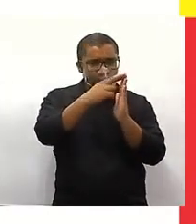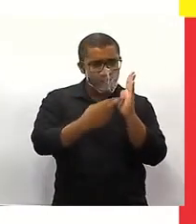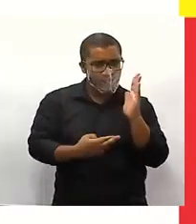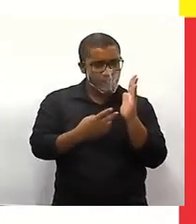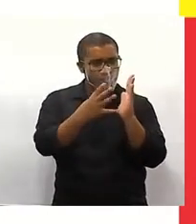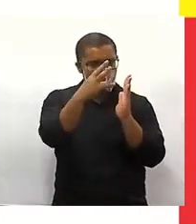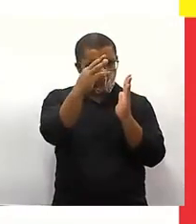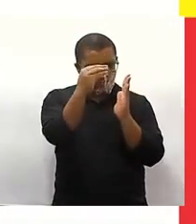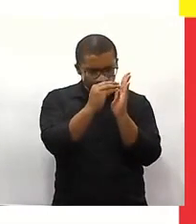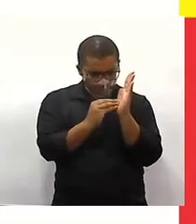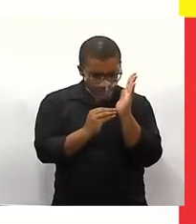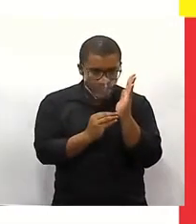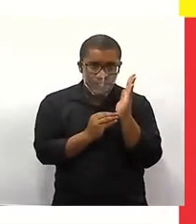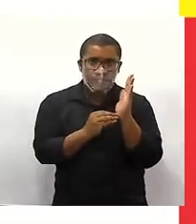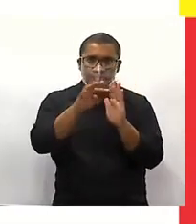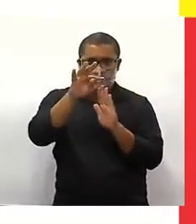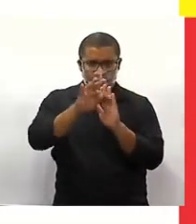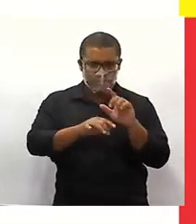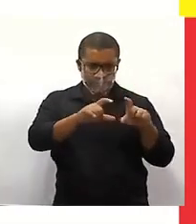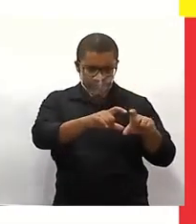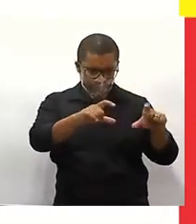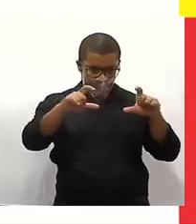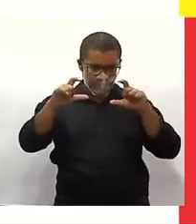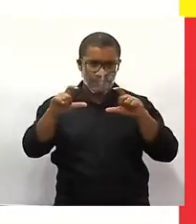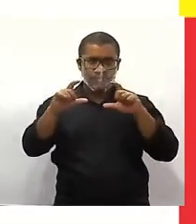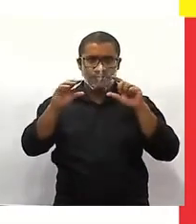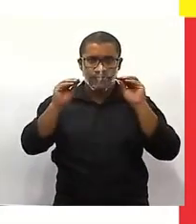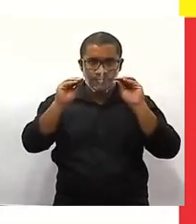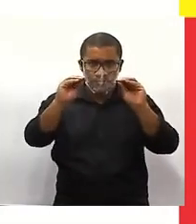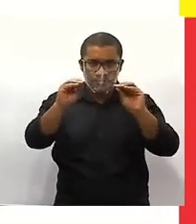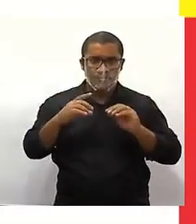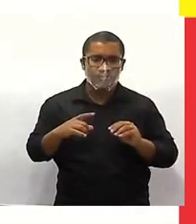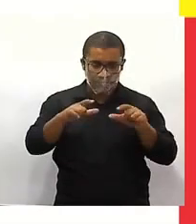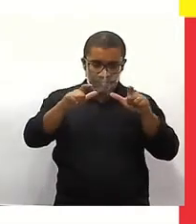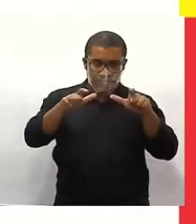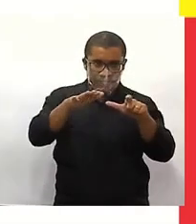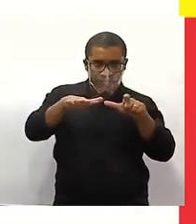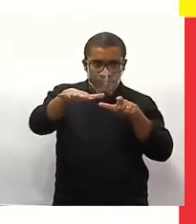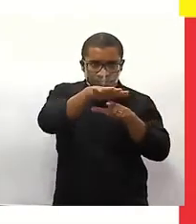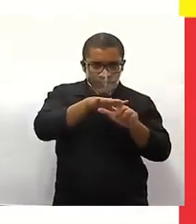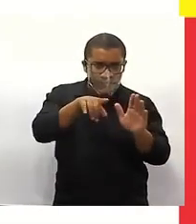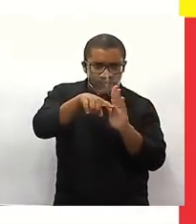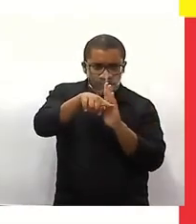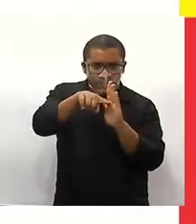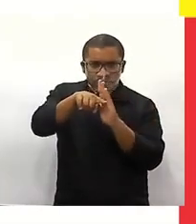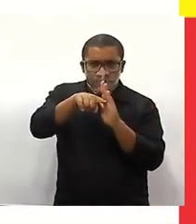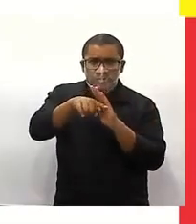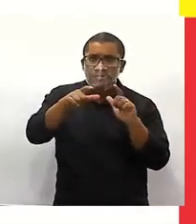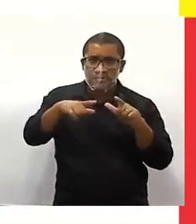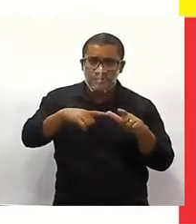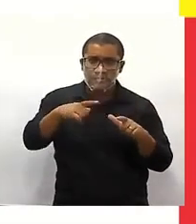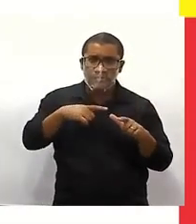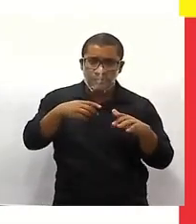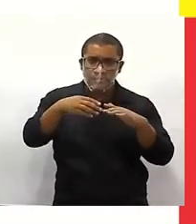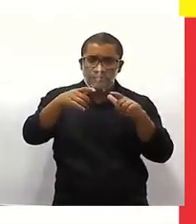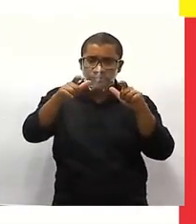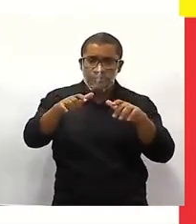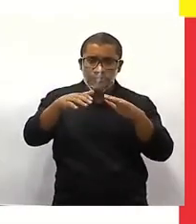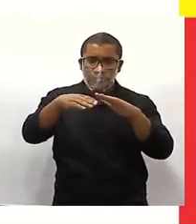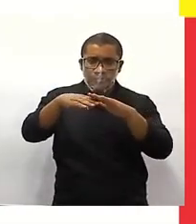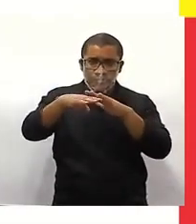seguinte texto. Na área investigada, observa-se um amplo depósito